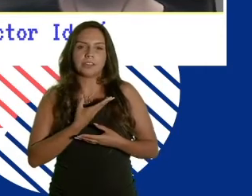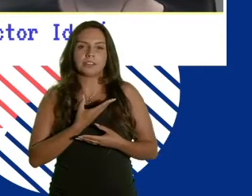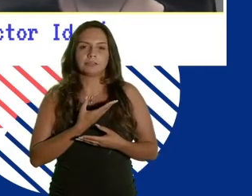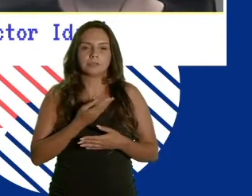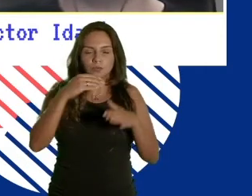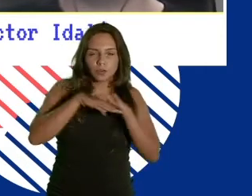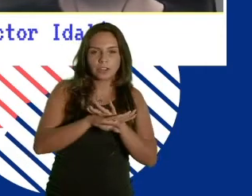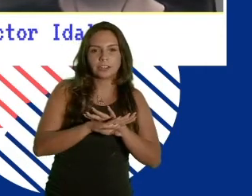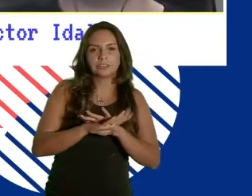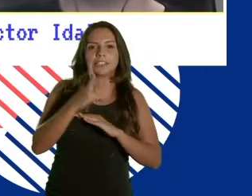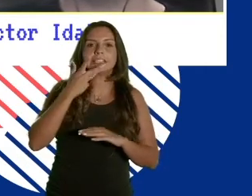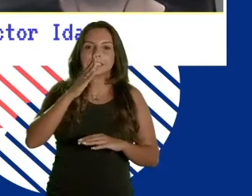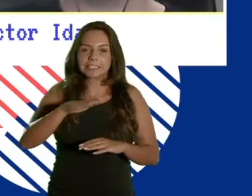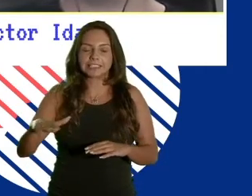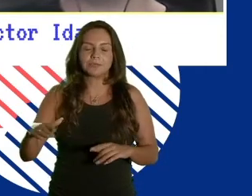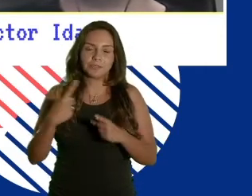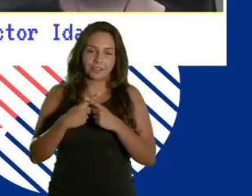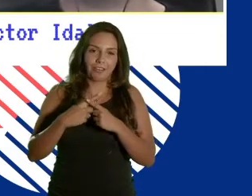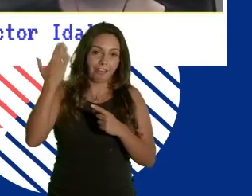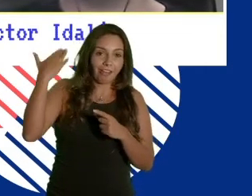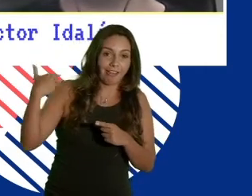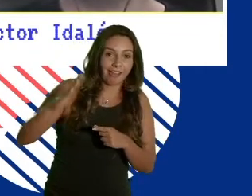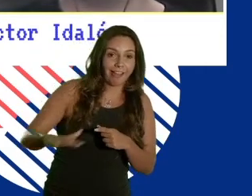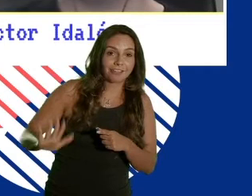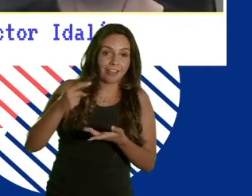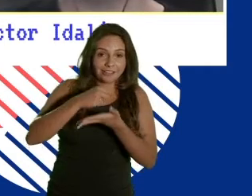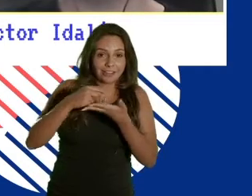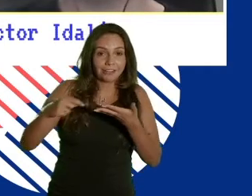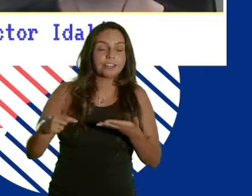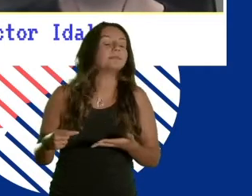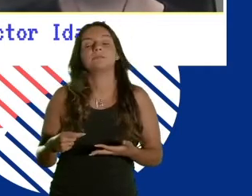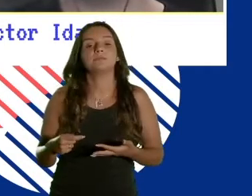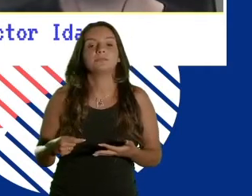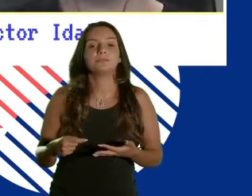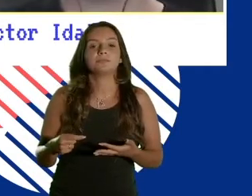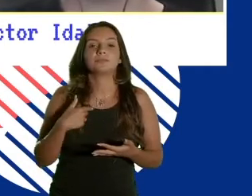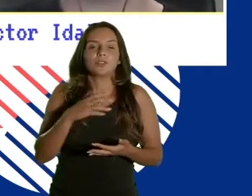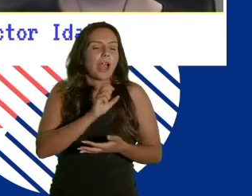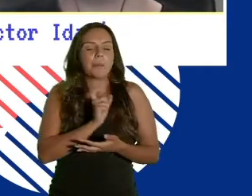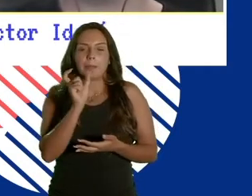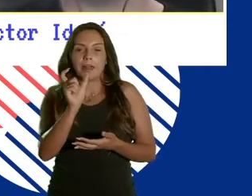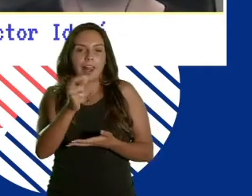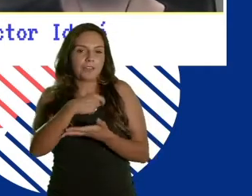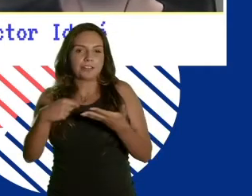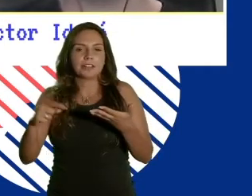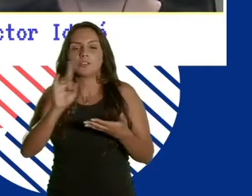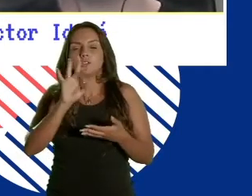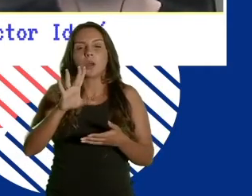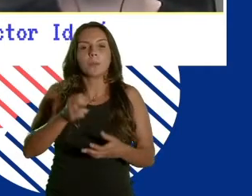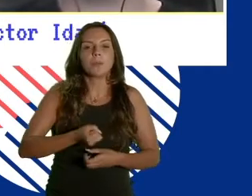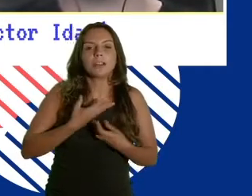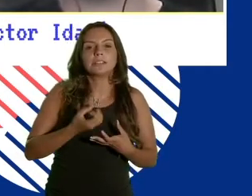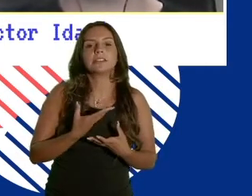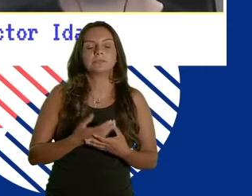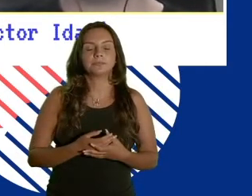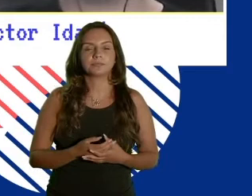bem infantis, porque desde essa época eu já escrevia. Eu sou doido pelas palavras, escrevo não só poesia,